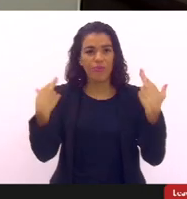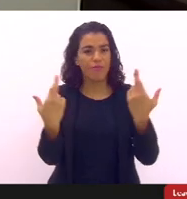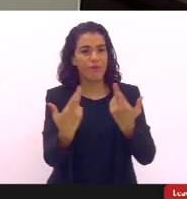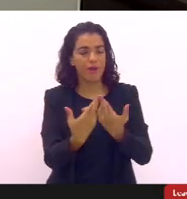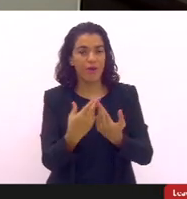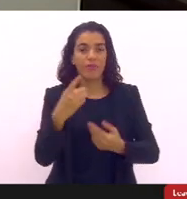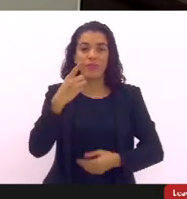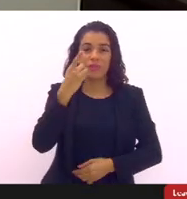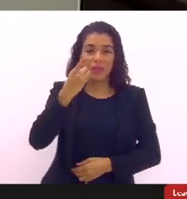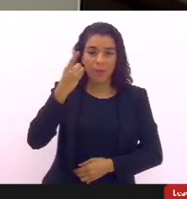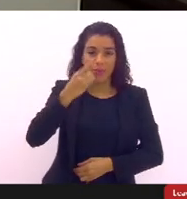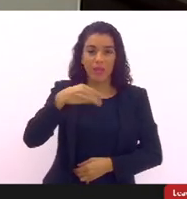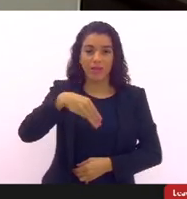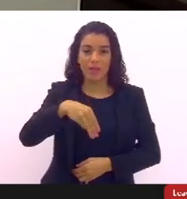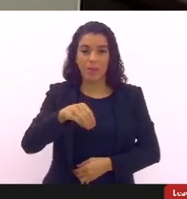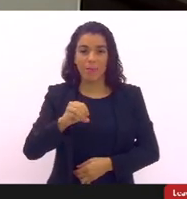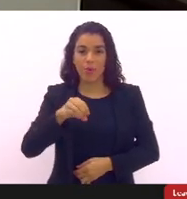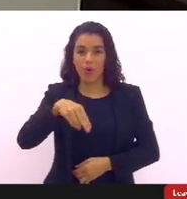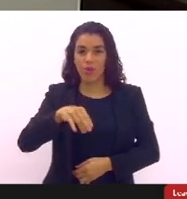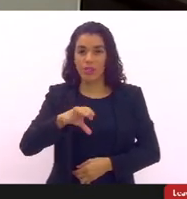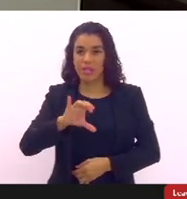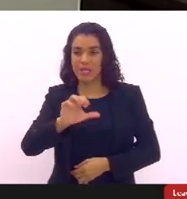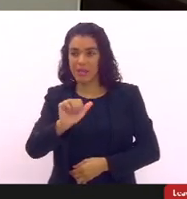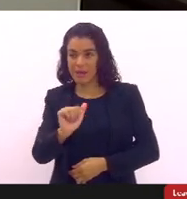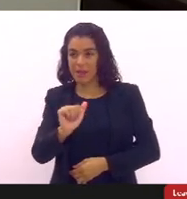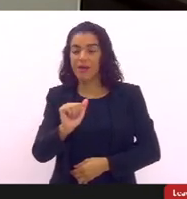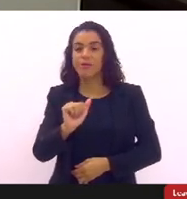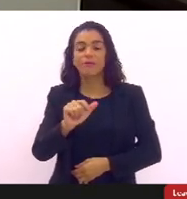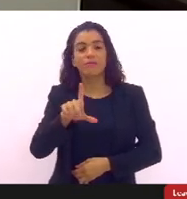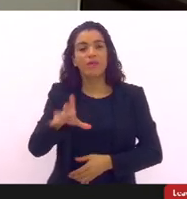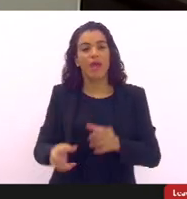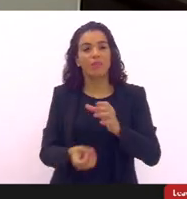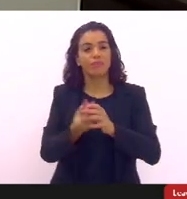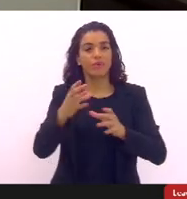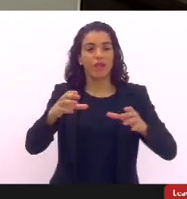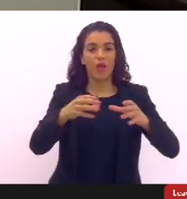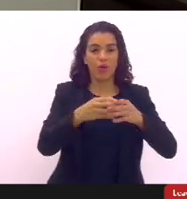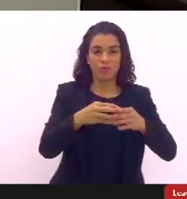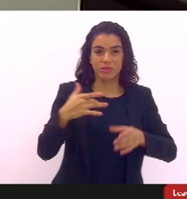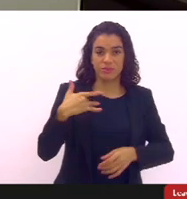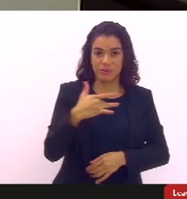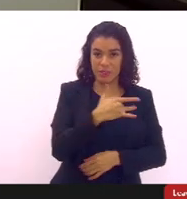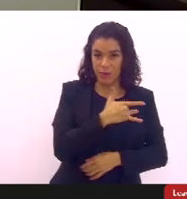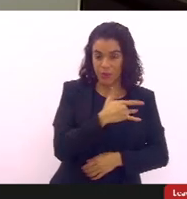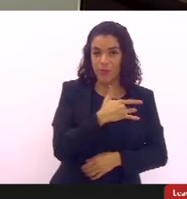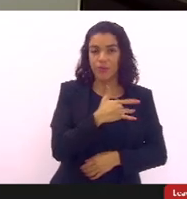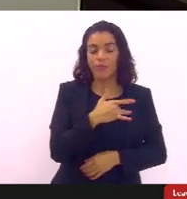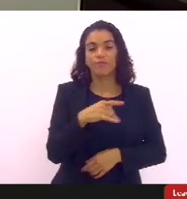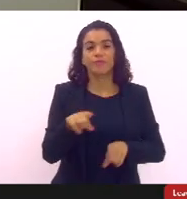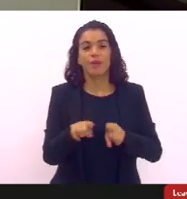então deputada Mônica Francisco, que era da Comissão de Saúde, como eu, com o secretário